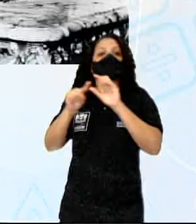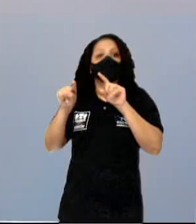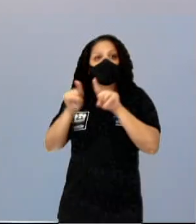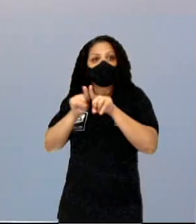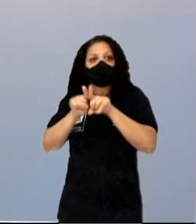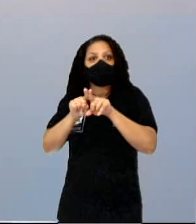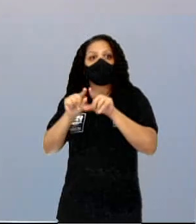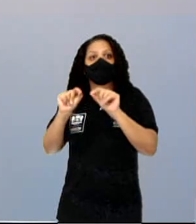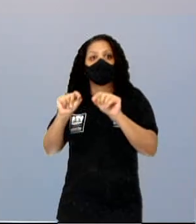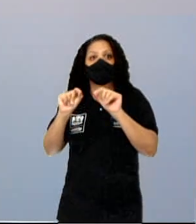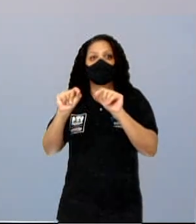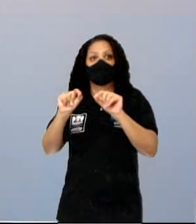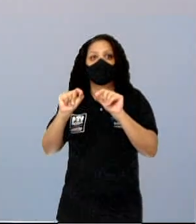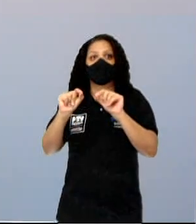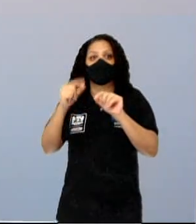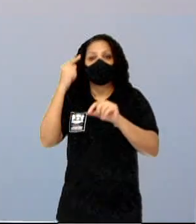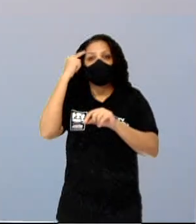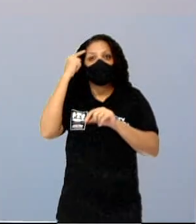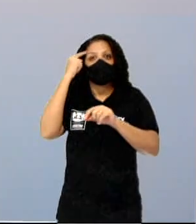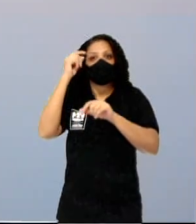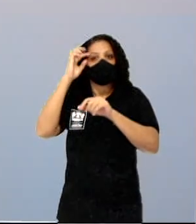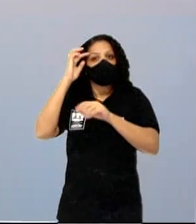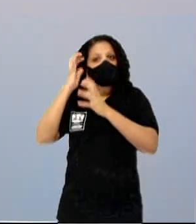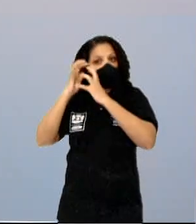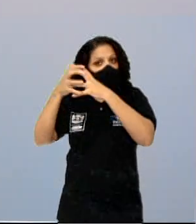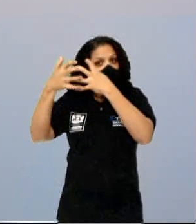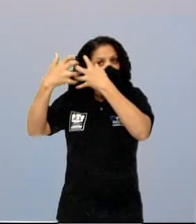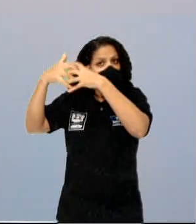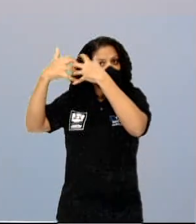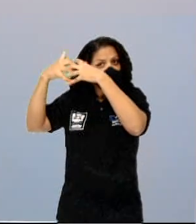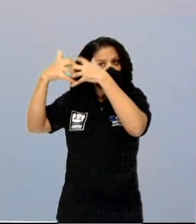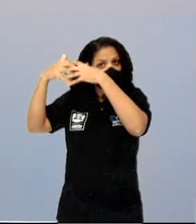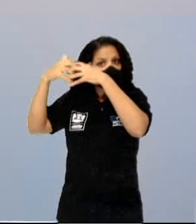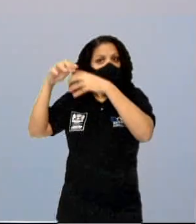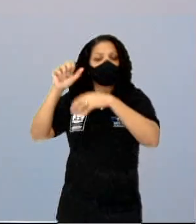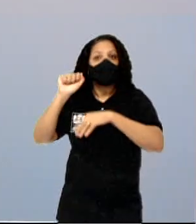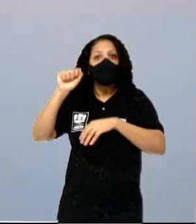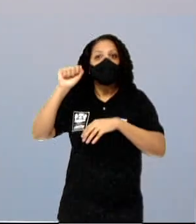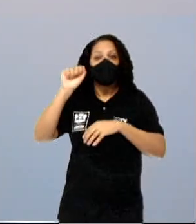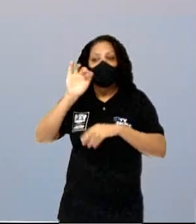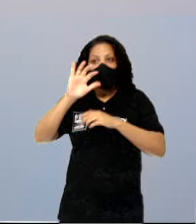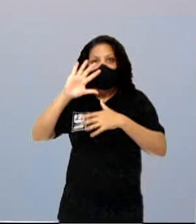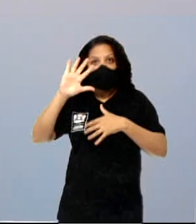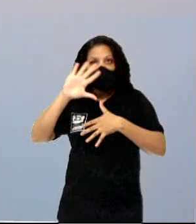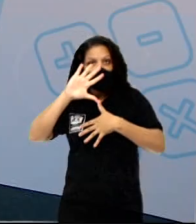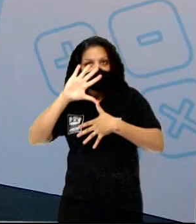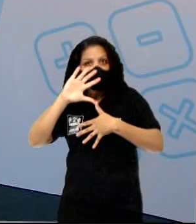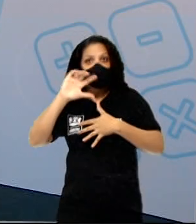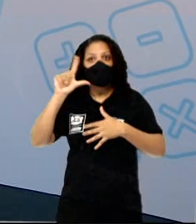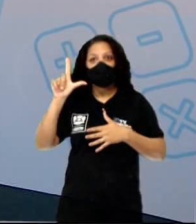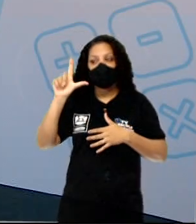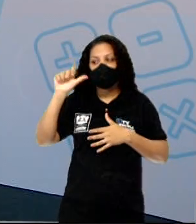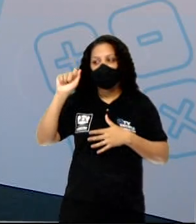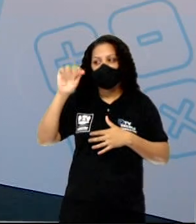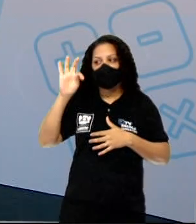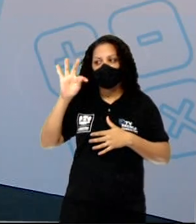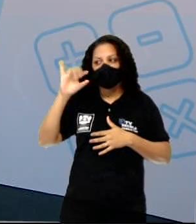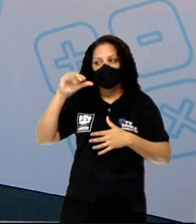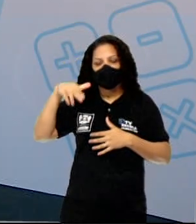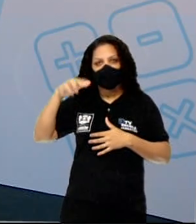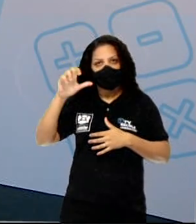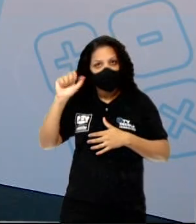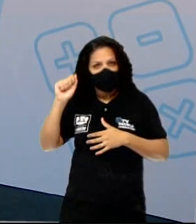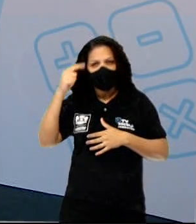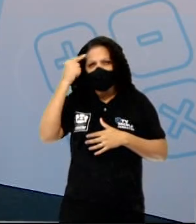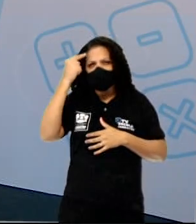que é interessante pensar que eram muito comum da América Latina naquele momento. Se a gente for pensar, por exemplo, na história, da trajetória